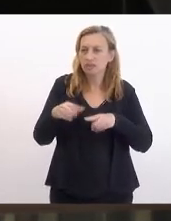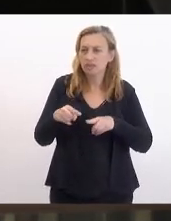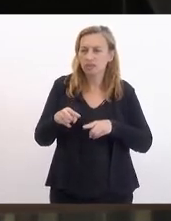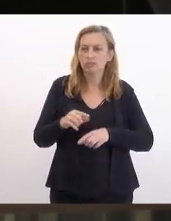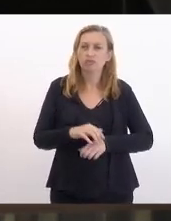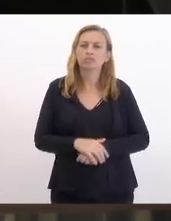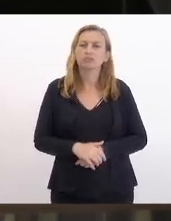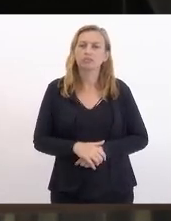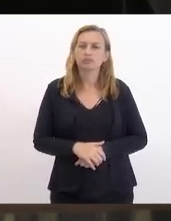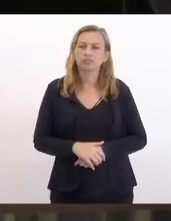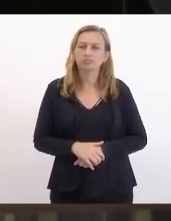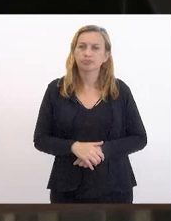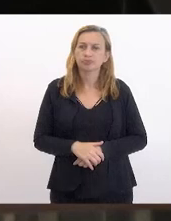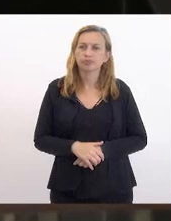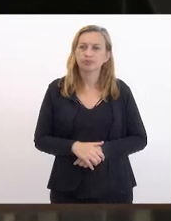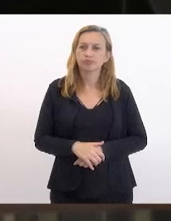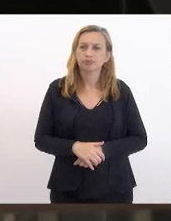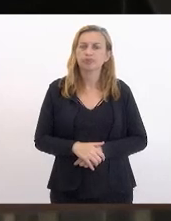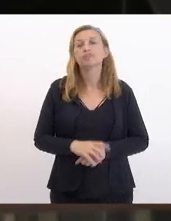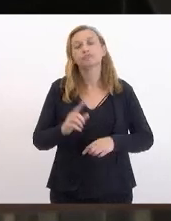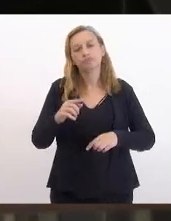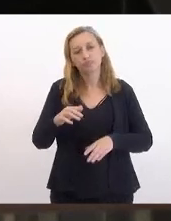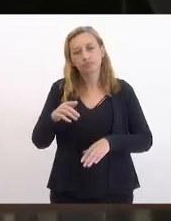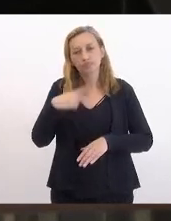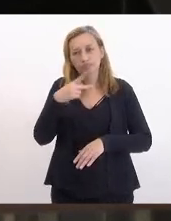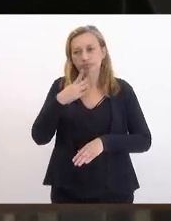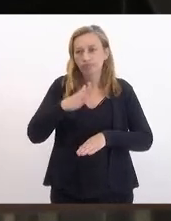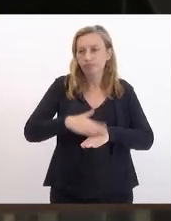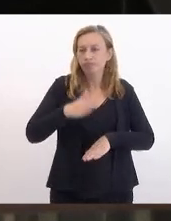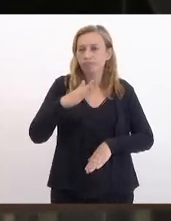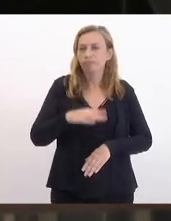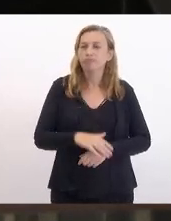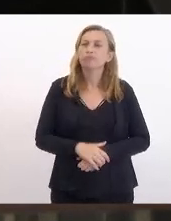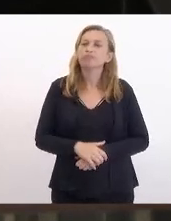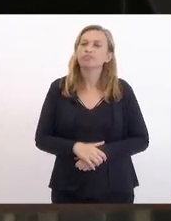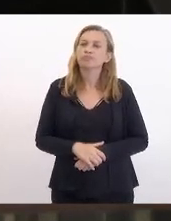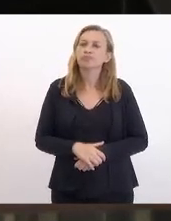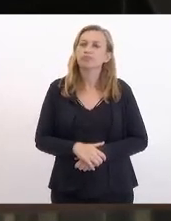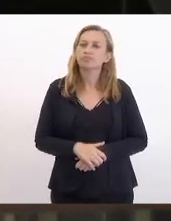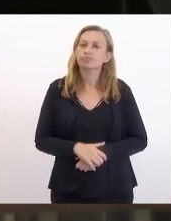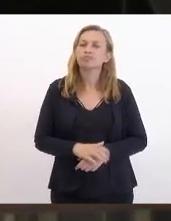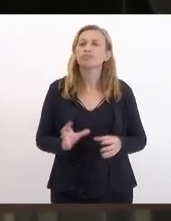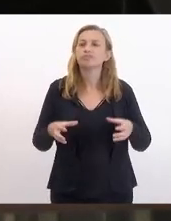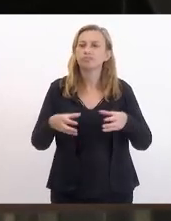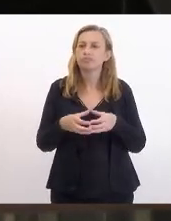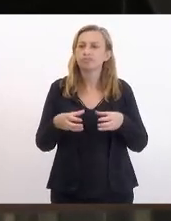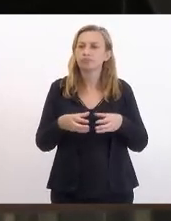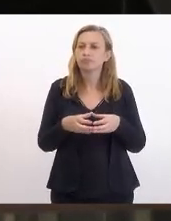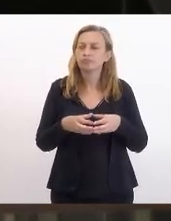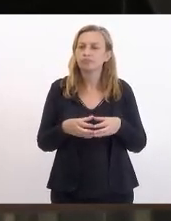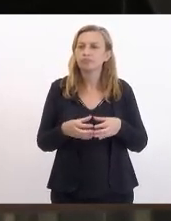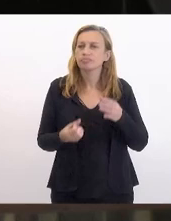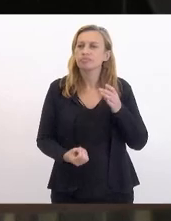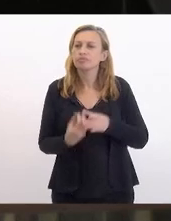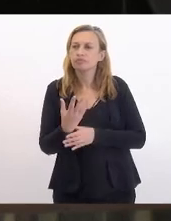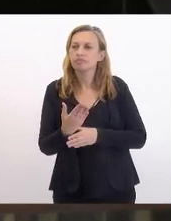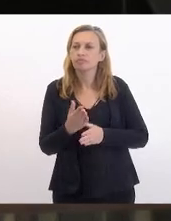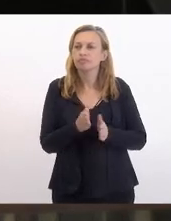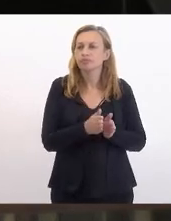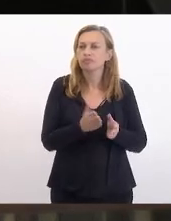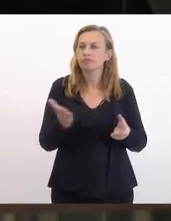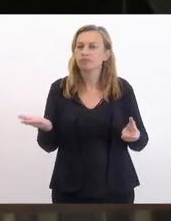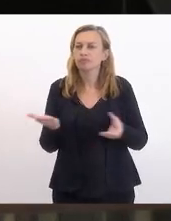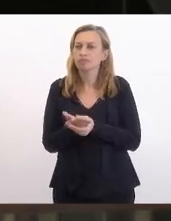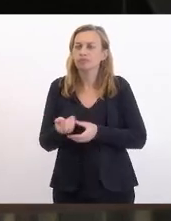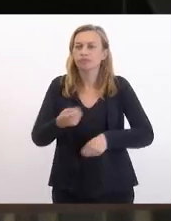quis história ó e vou mais além o Carvalho que a comissão realizadora de processos administrativos